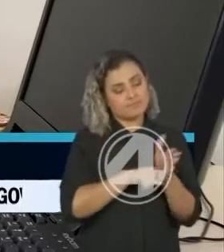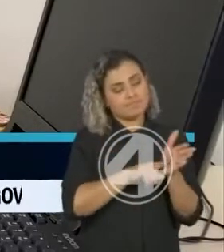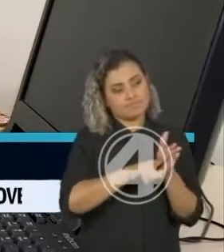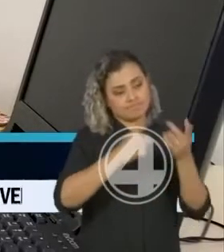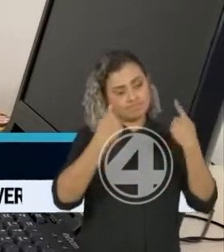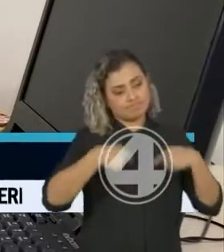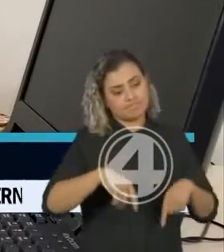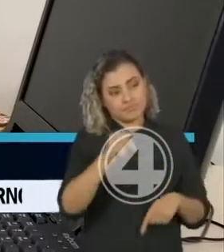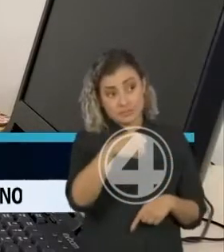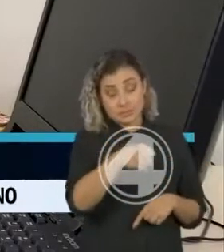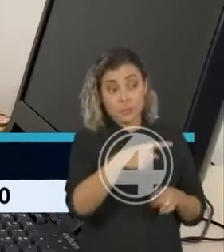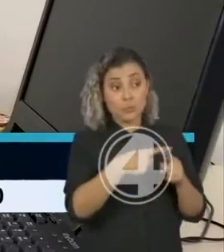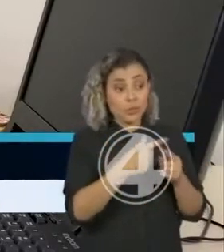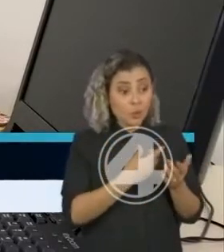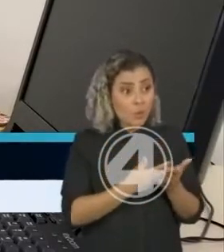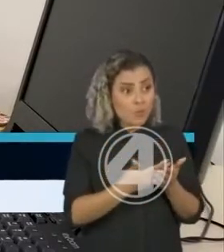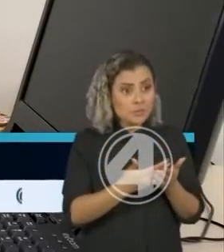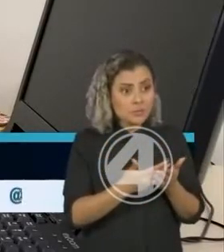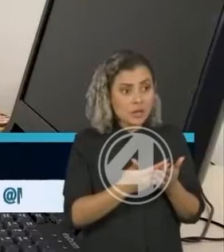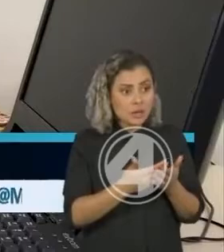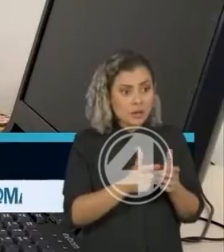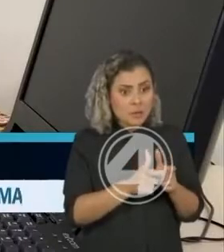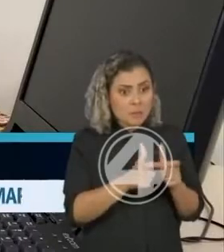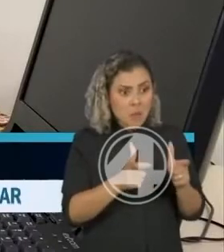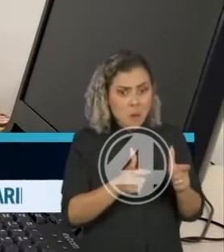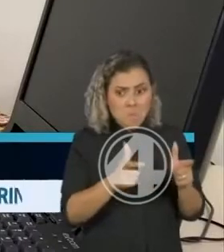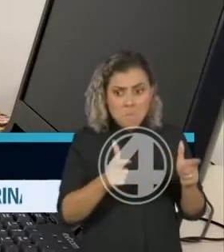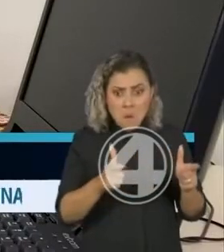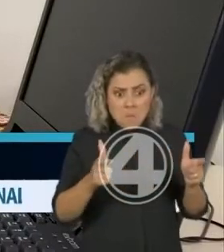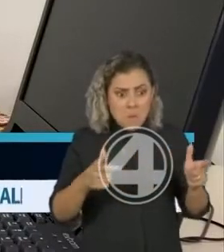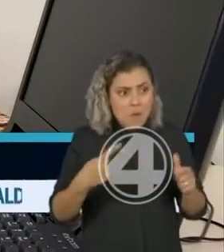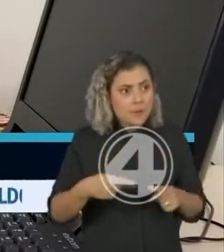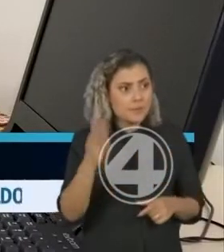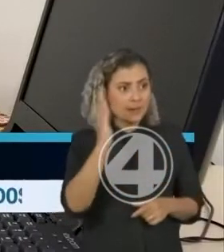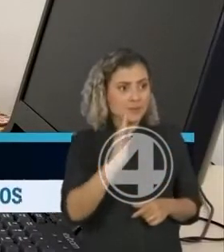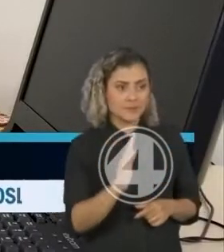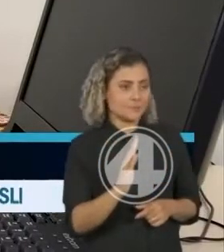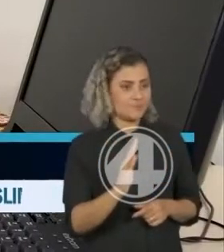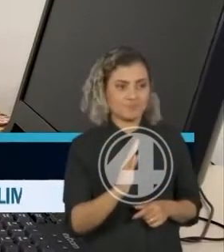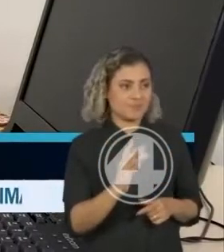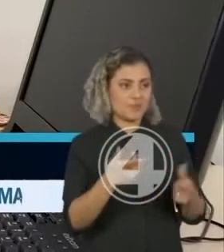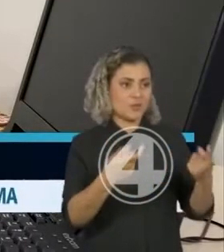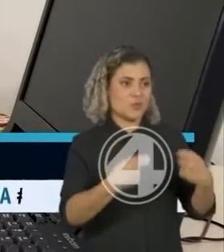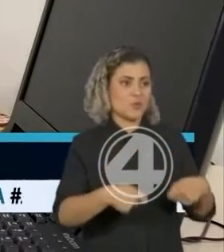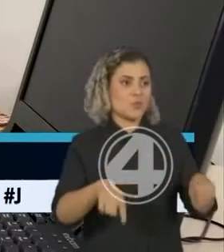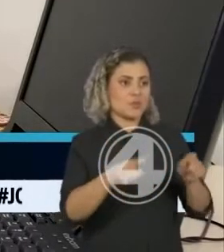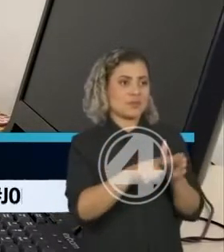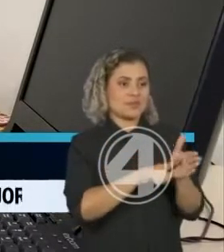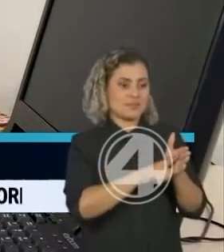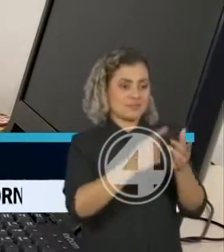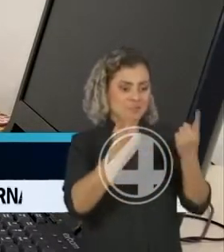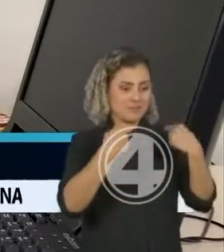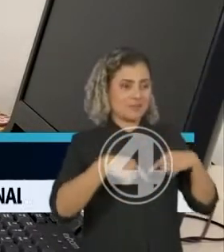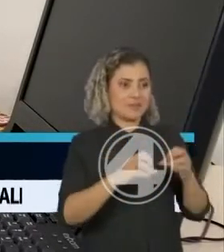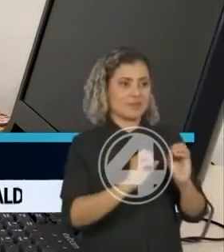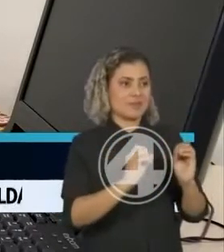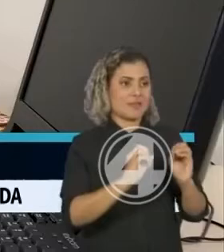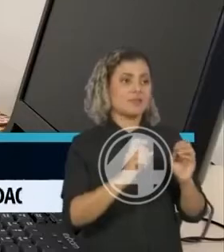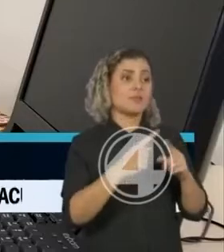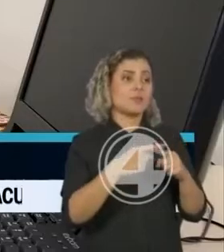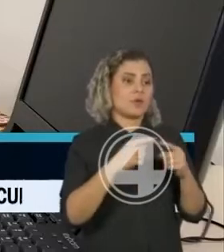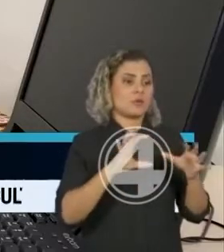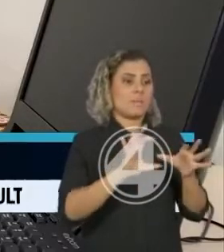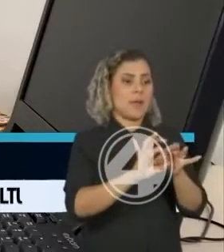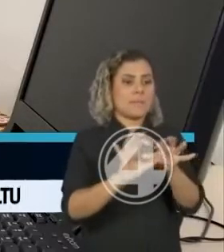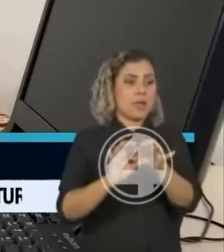o seu teste se a gente começar a ter um número muito grande caso nosso país não vai nem precisar mais fazer o teste vai ser por vínculo